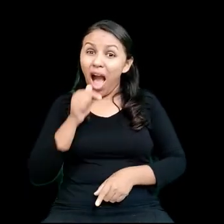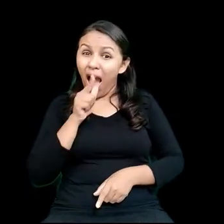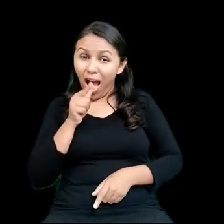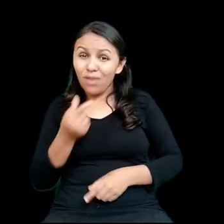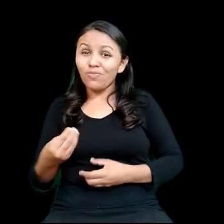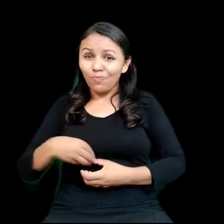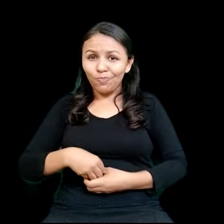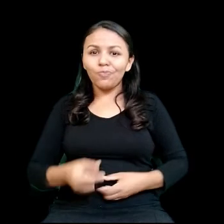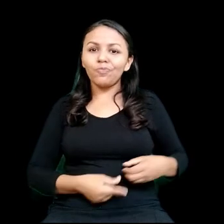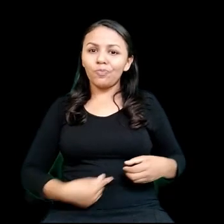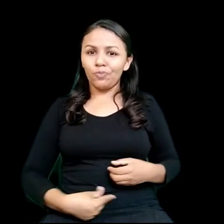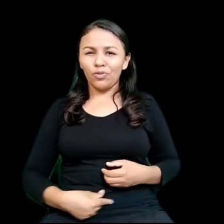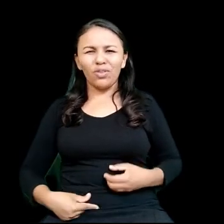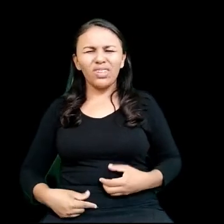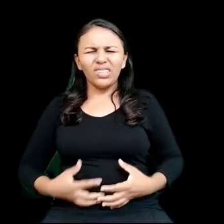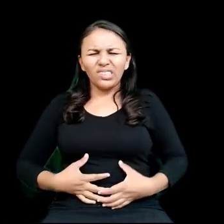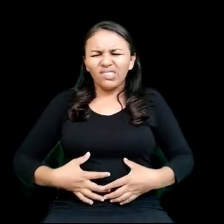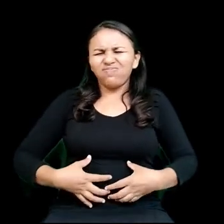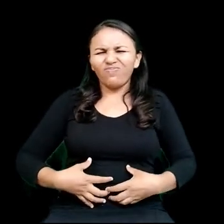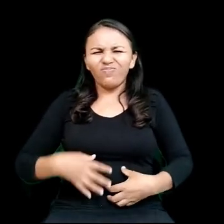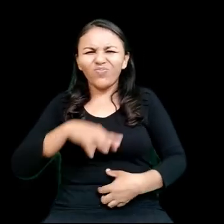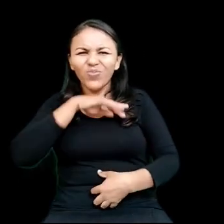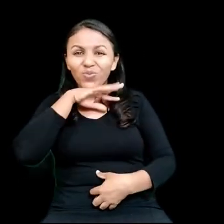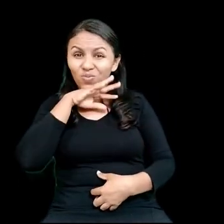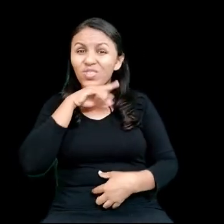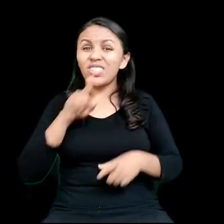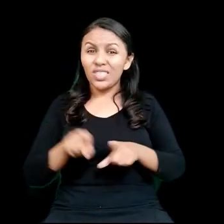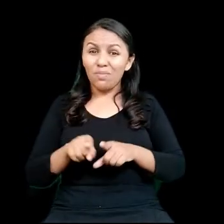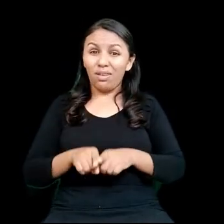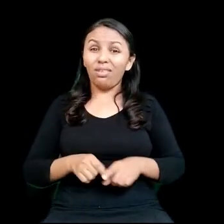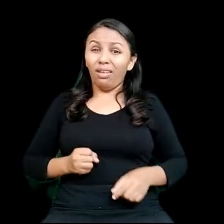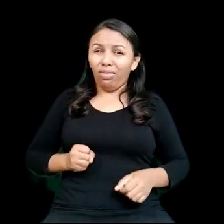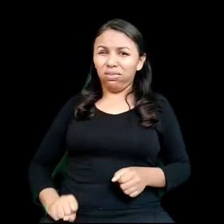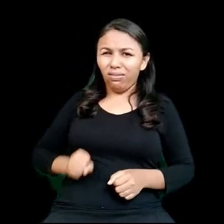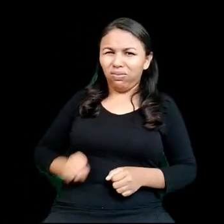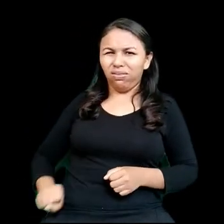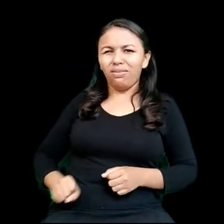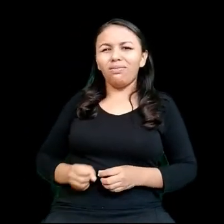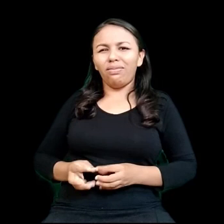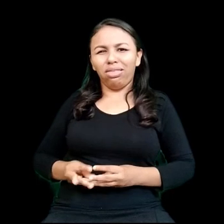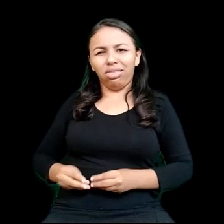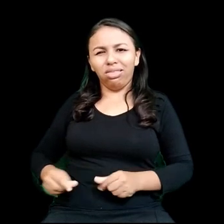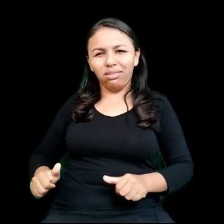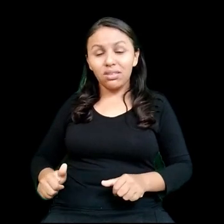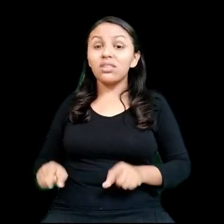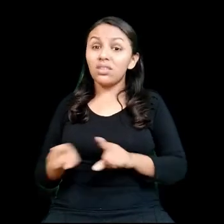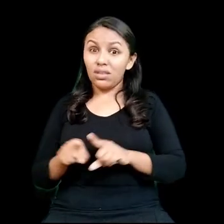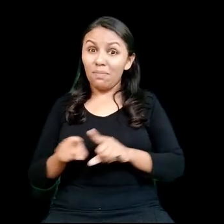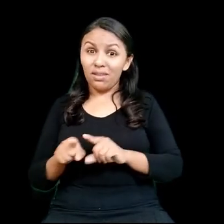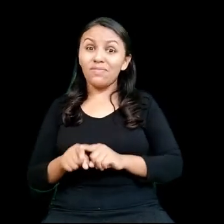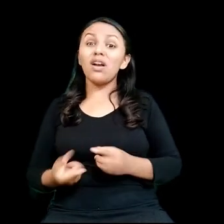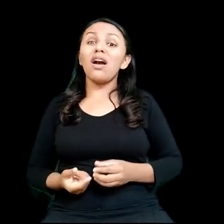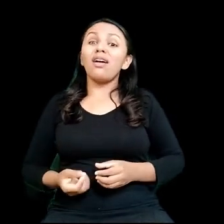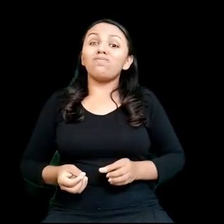luz intestinal, gerando desconforto e aí causando diarreia, e também a produção de gases.